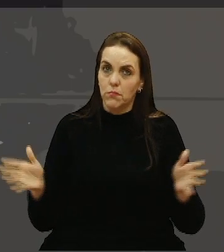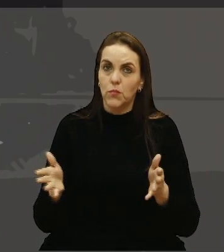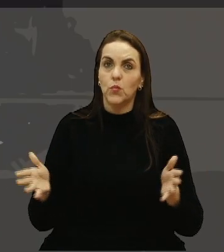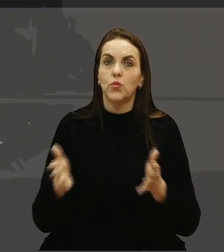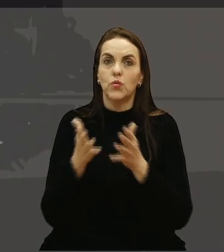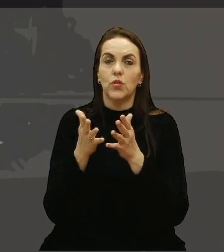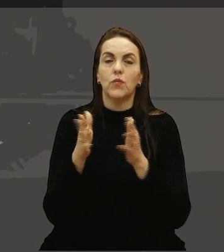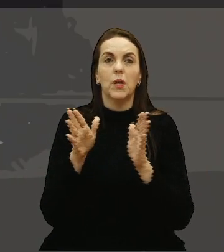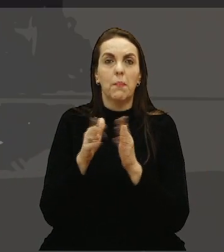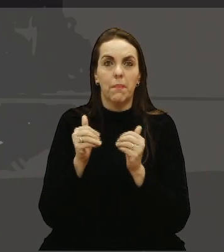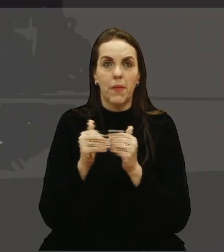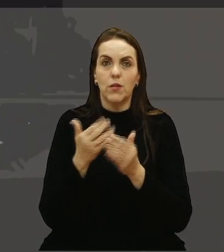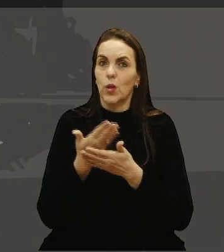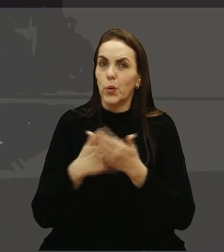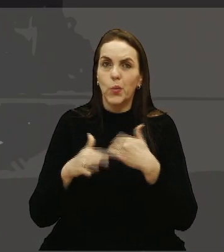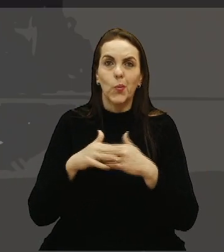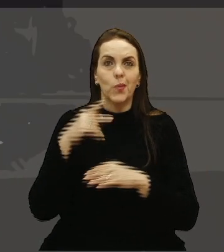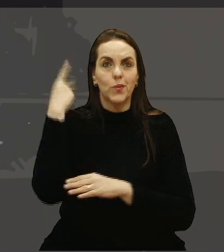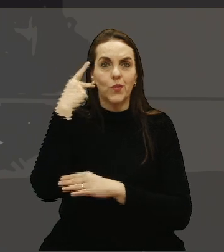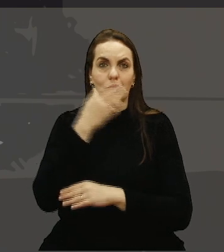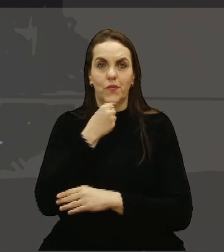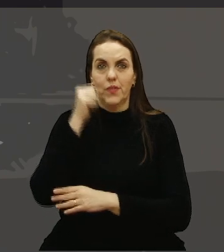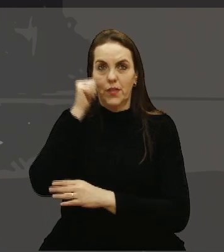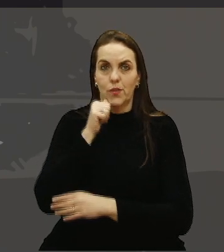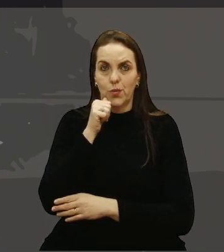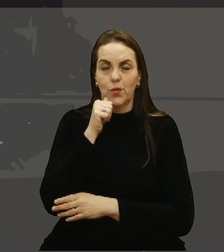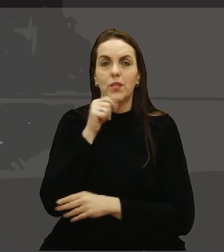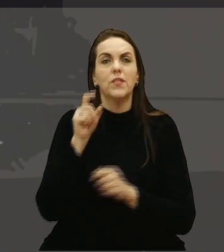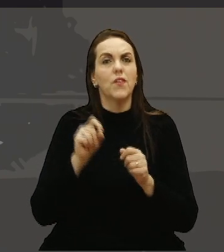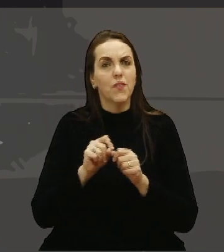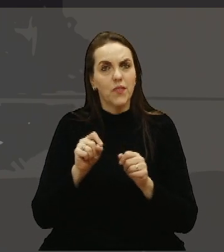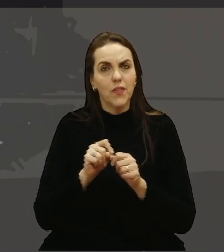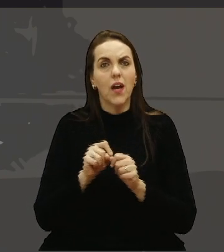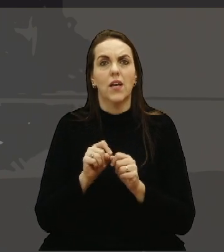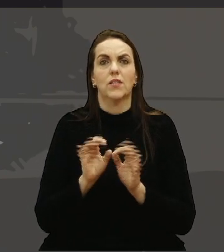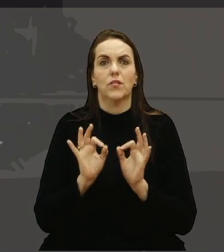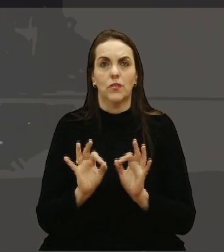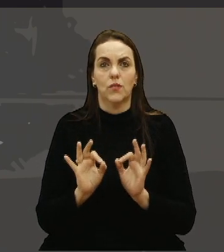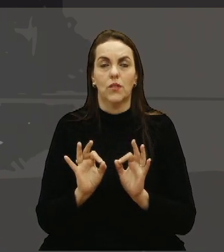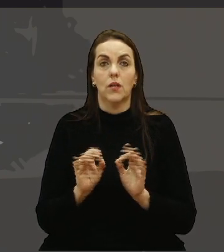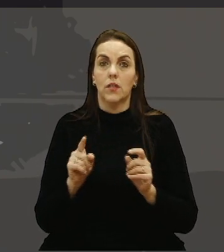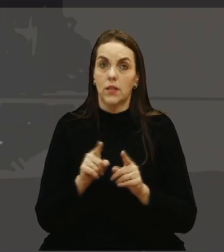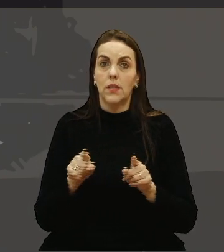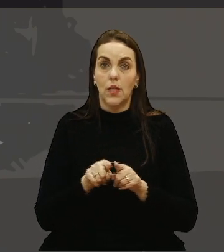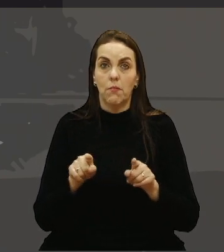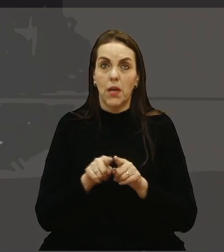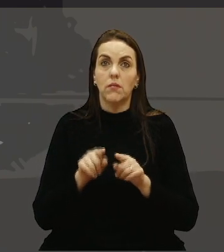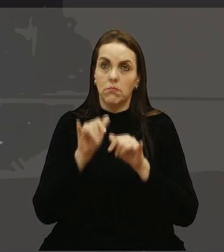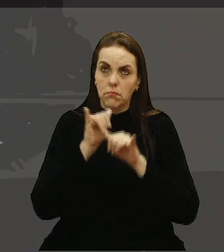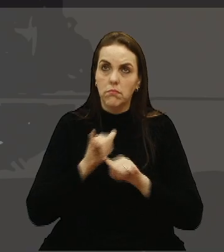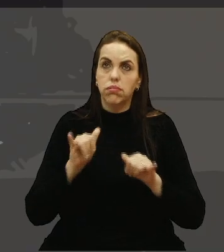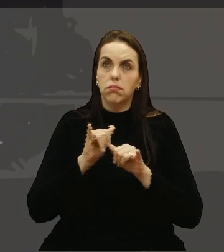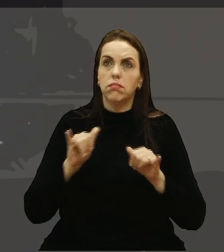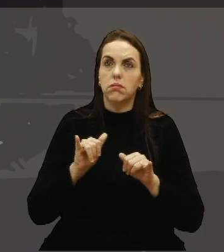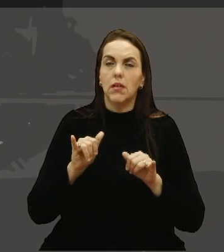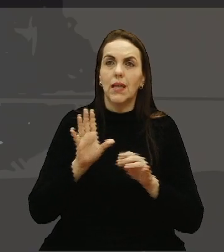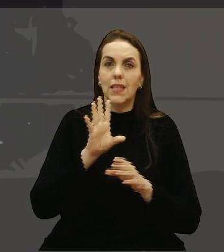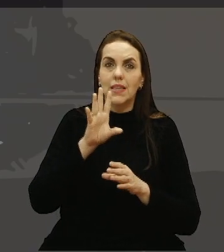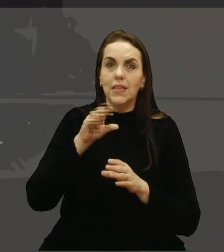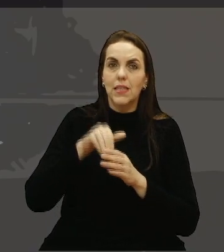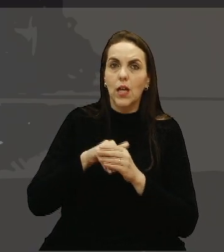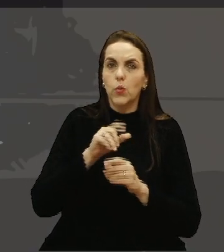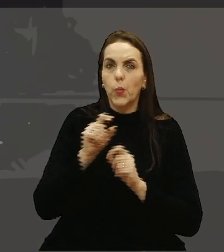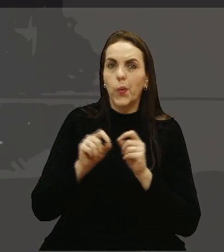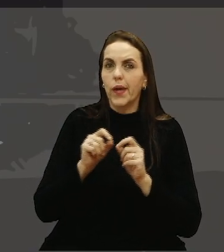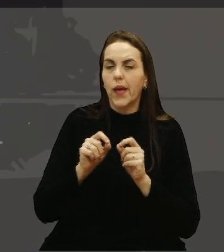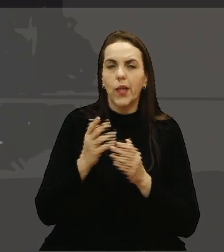e solicito a todos os vereadores que façam as suas manifestações dentro daquilo que nós